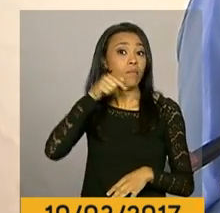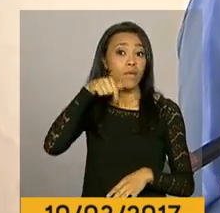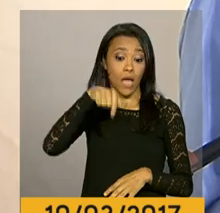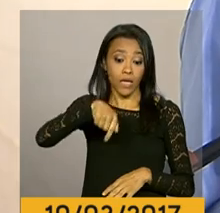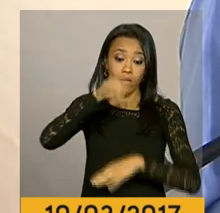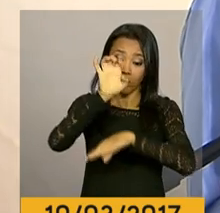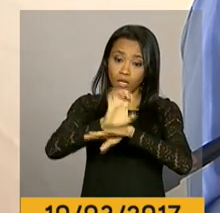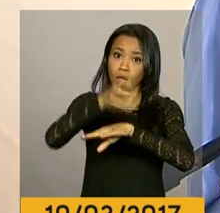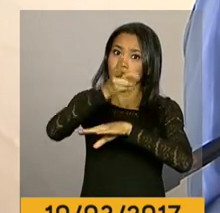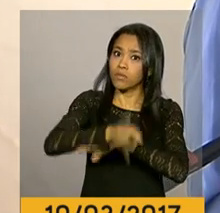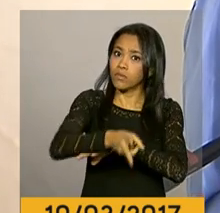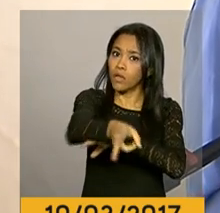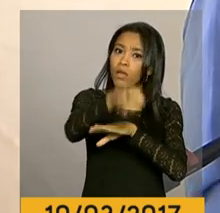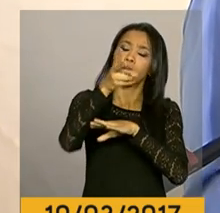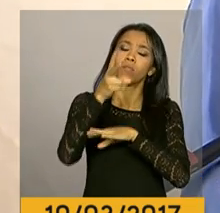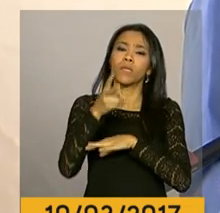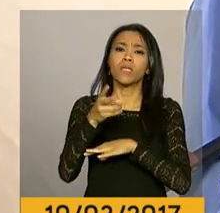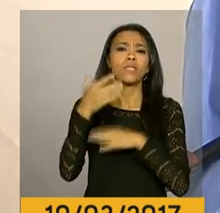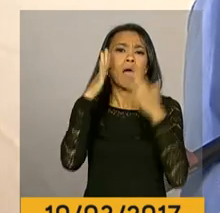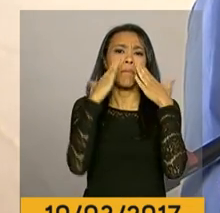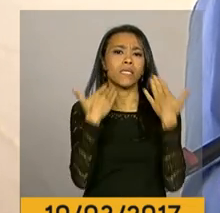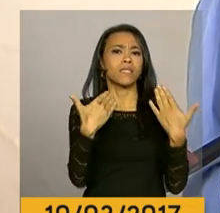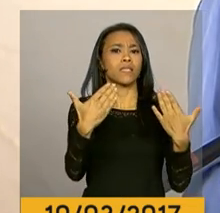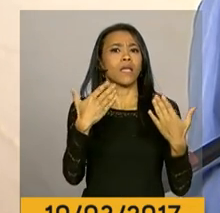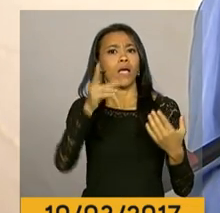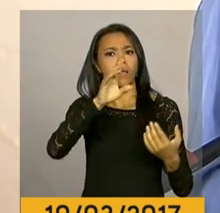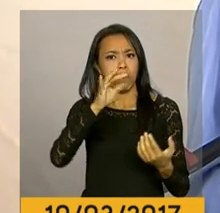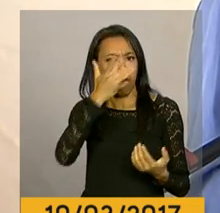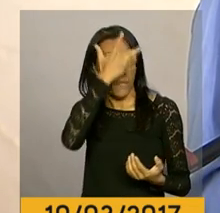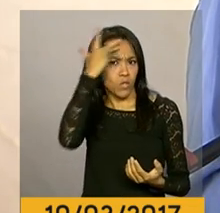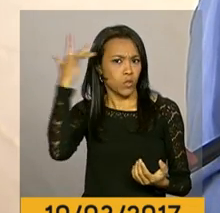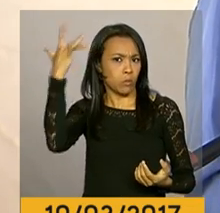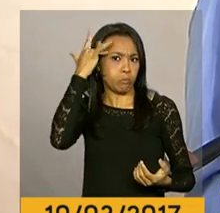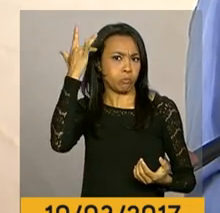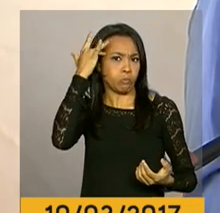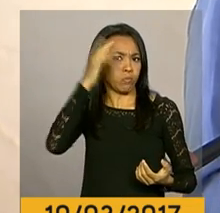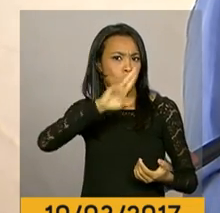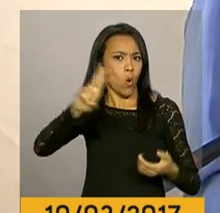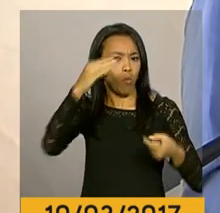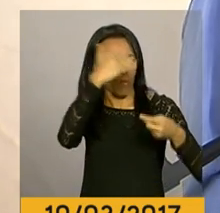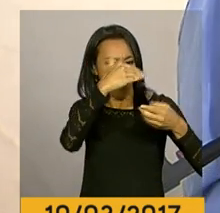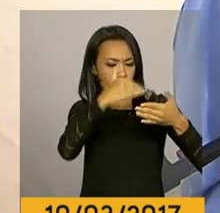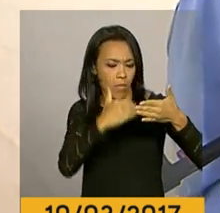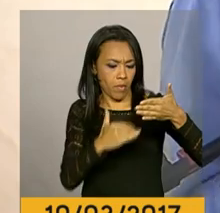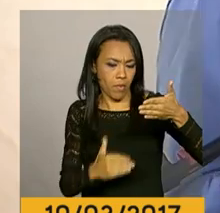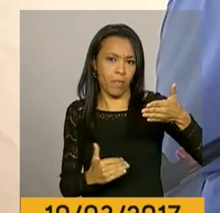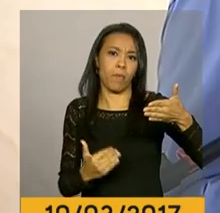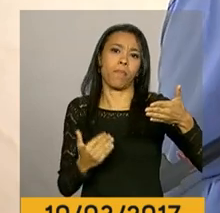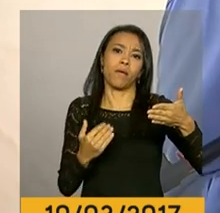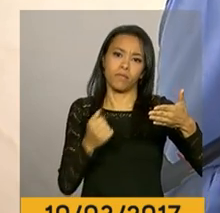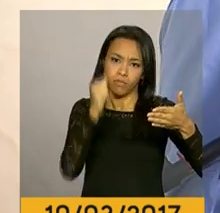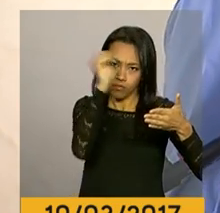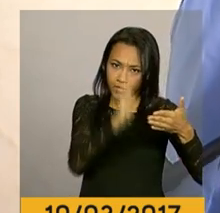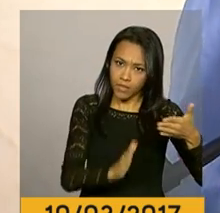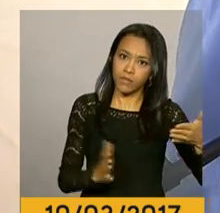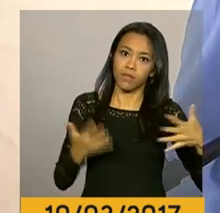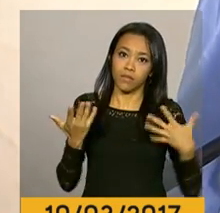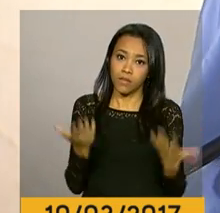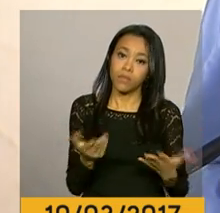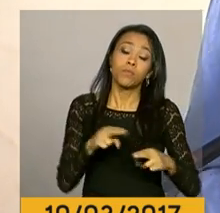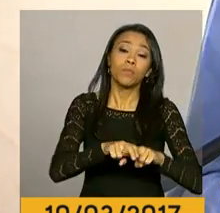estado capaz de apresentar grandes nomes no cenário nacional. Por isso é que eu digo